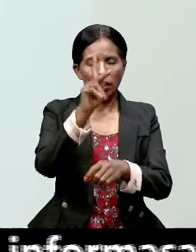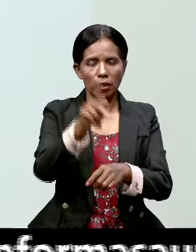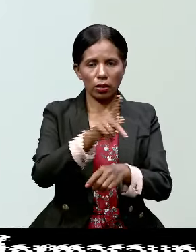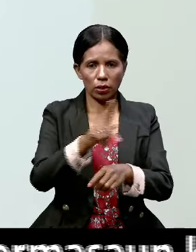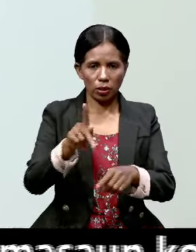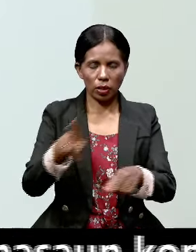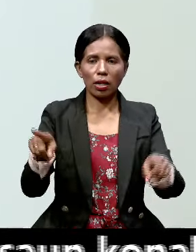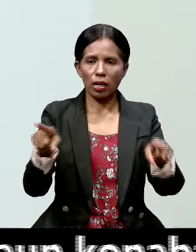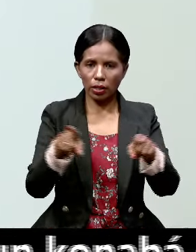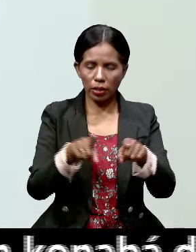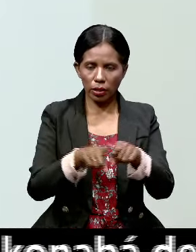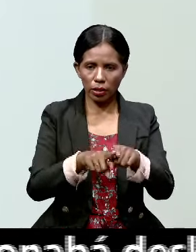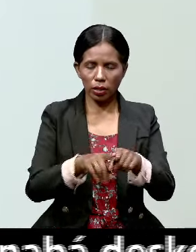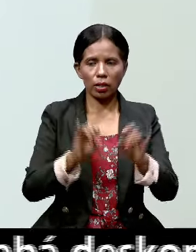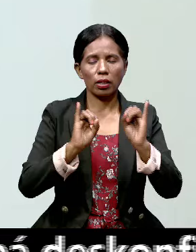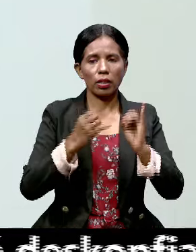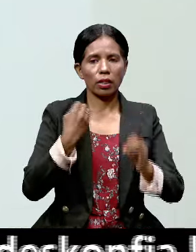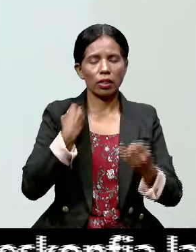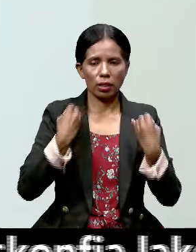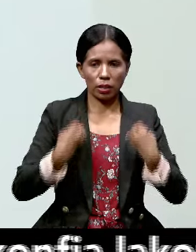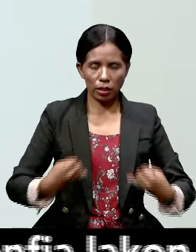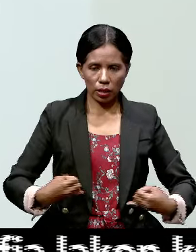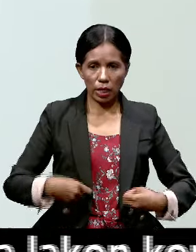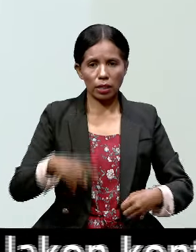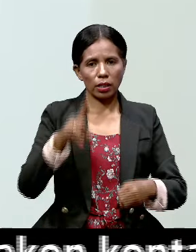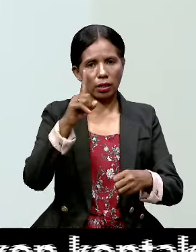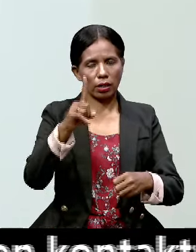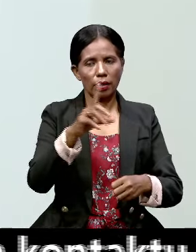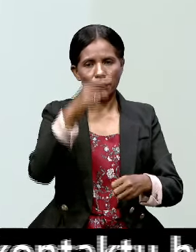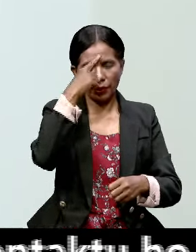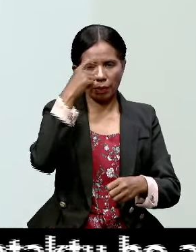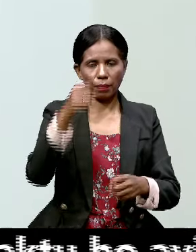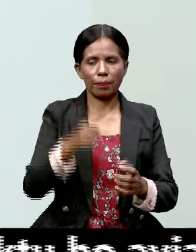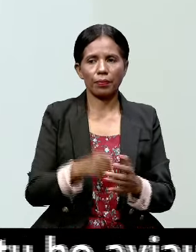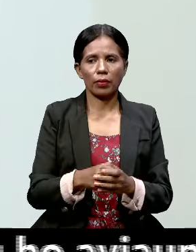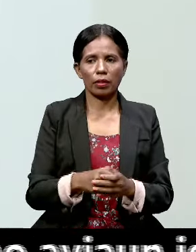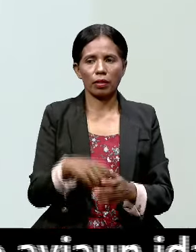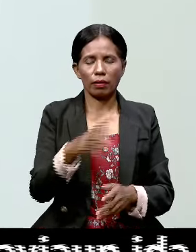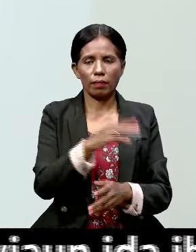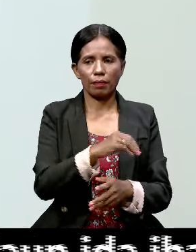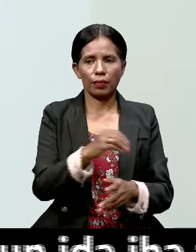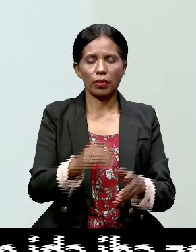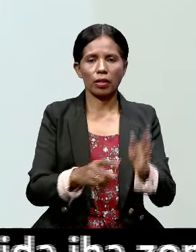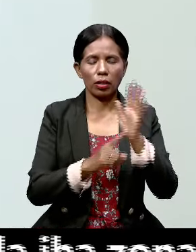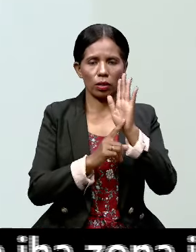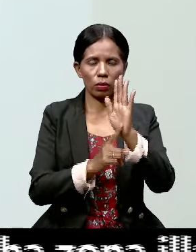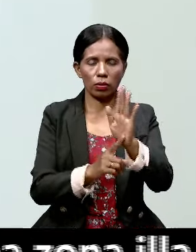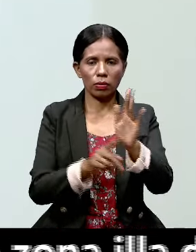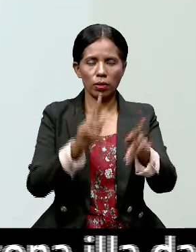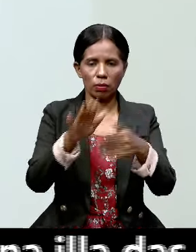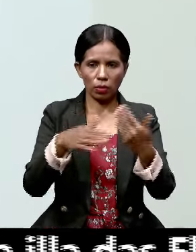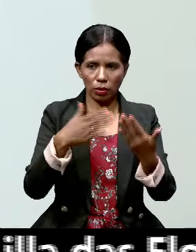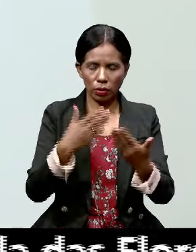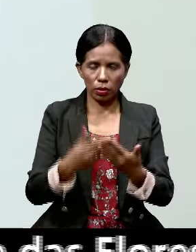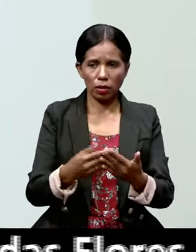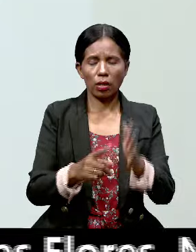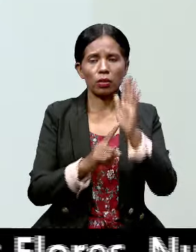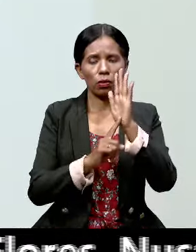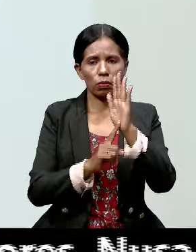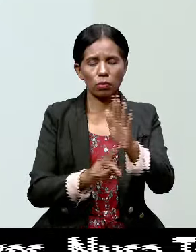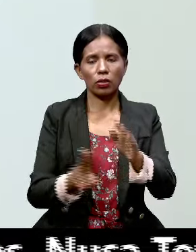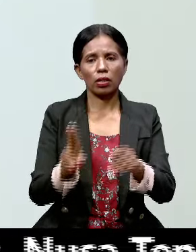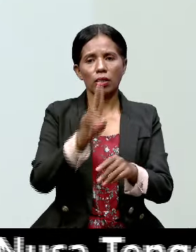anessa mus identidade. Da maneira que representa Mambot, Busu Basarani Sira, Pratuza